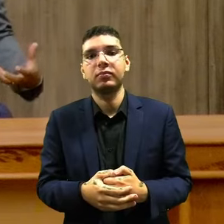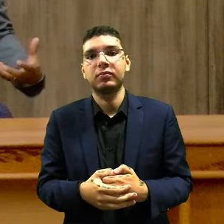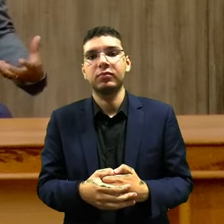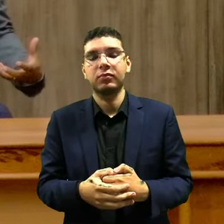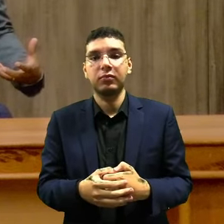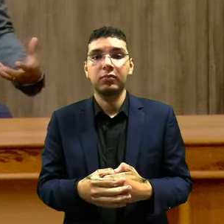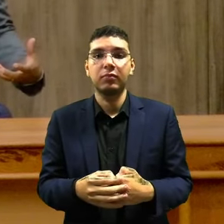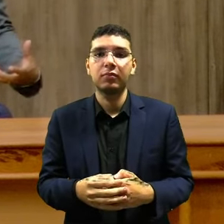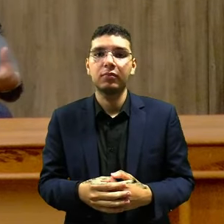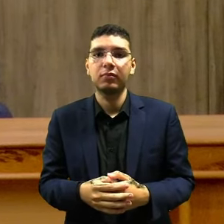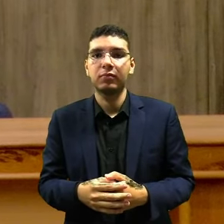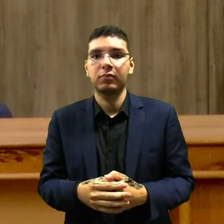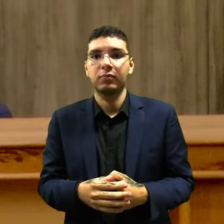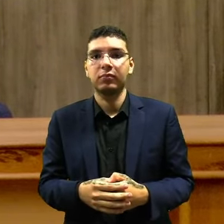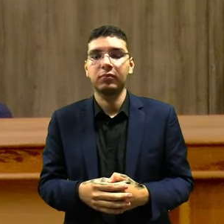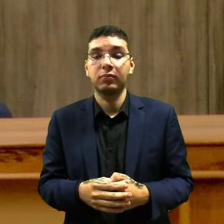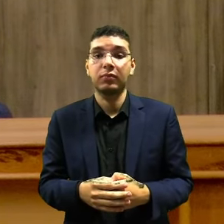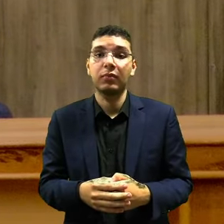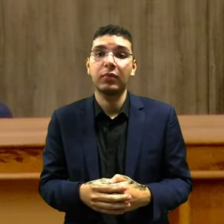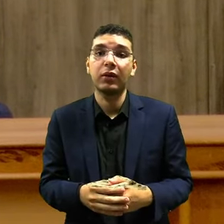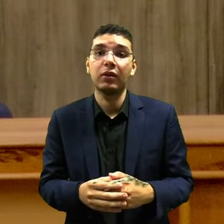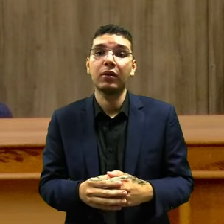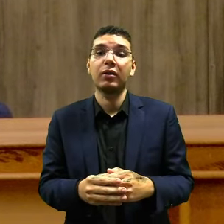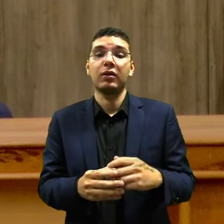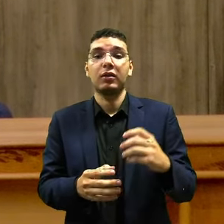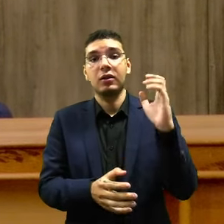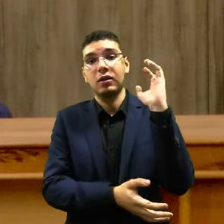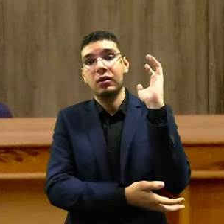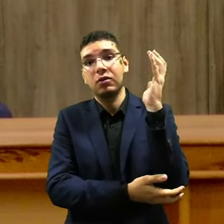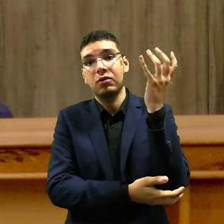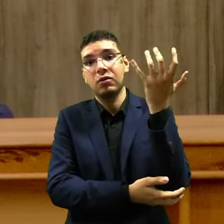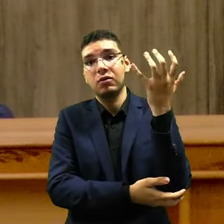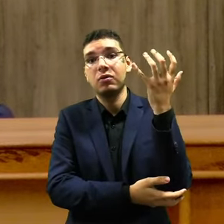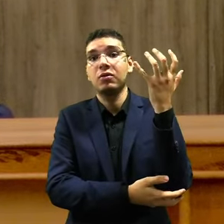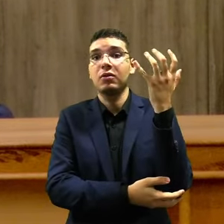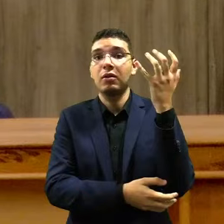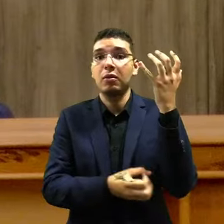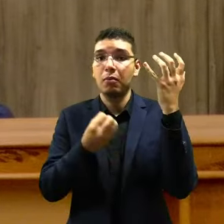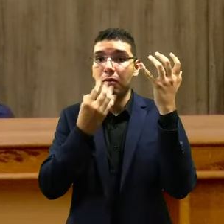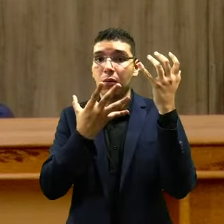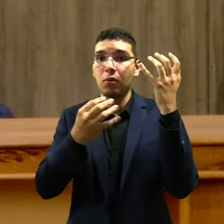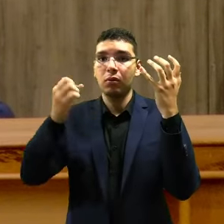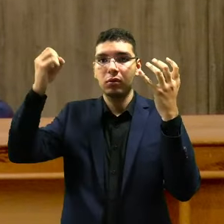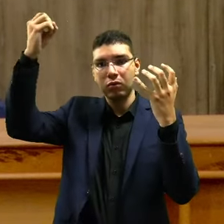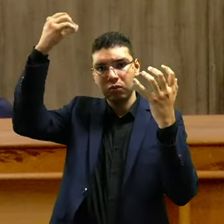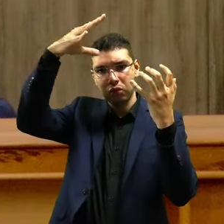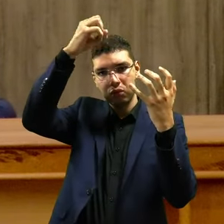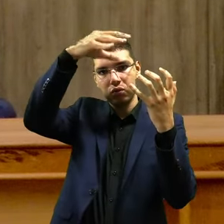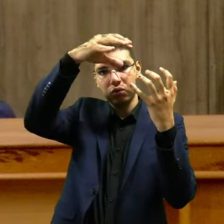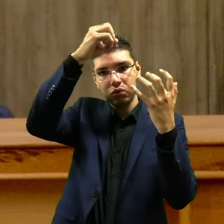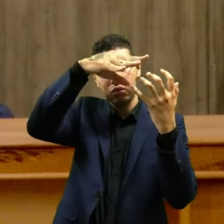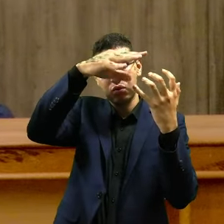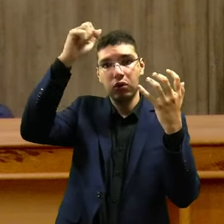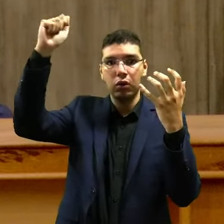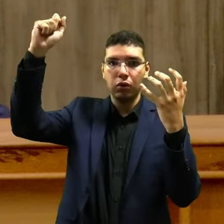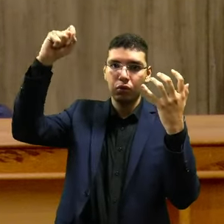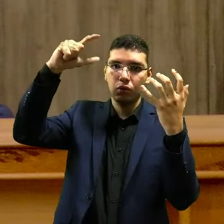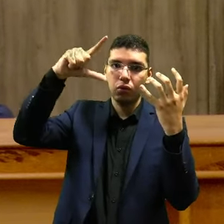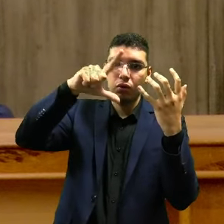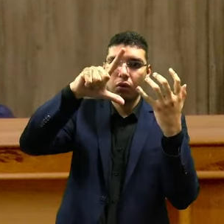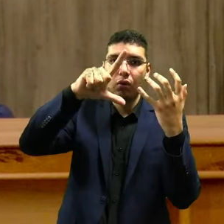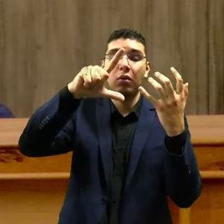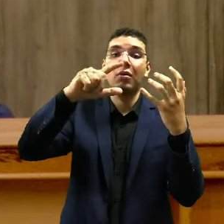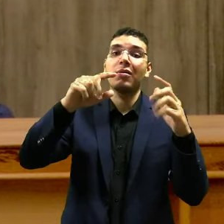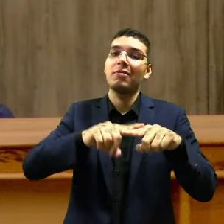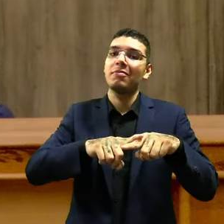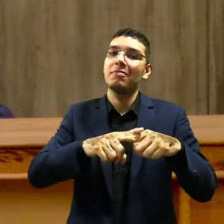seguro Aí lá vem a chuva zona Deita ela né Deita vai quebrar mas quem é que tá sustentando ela sabe o que que